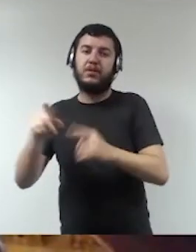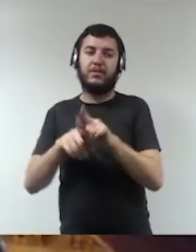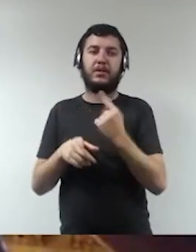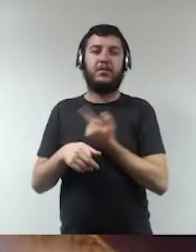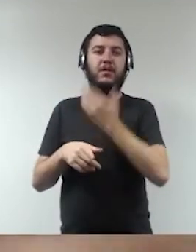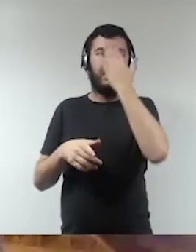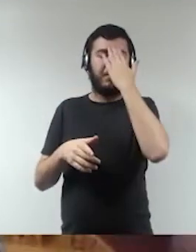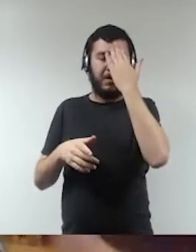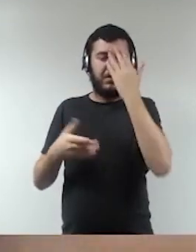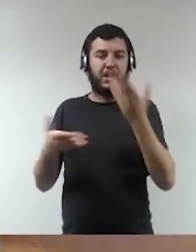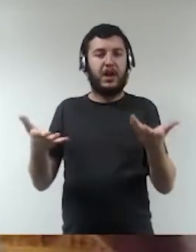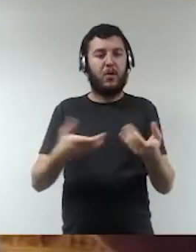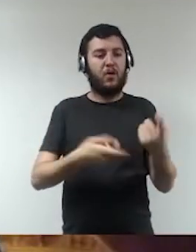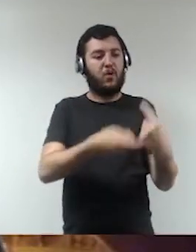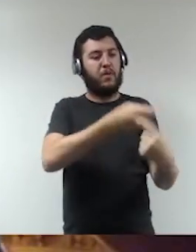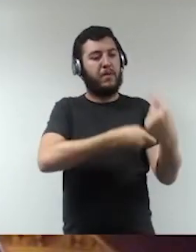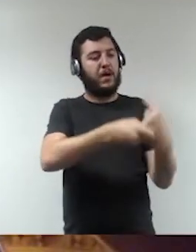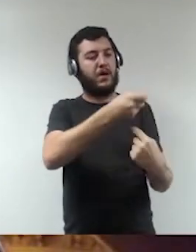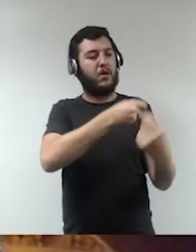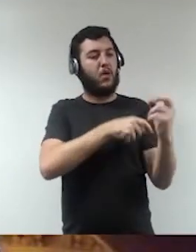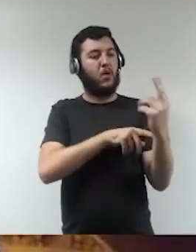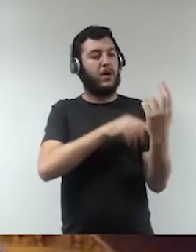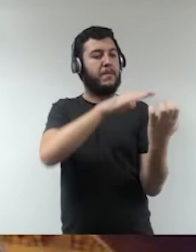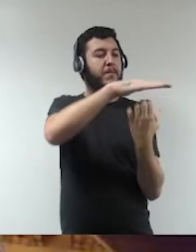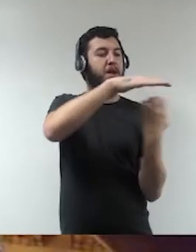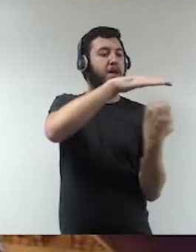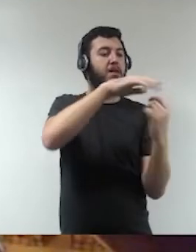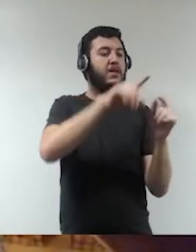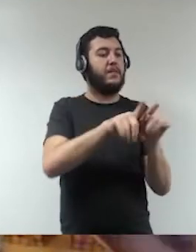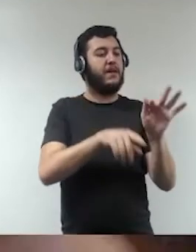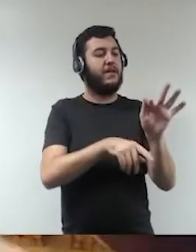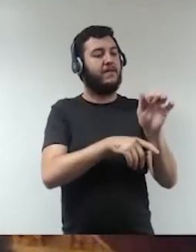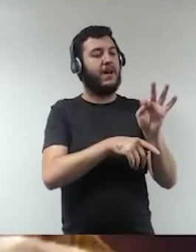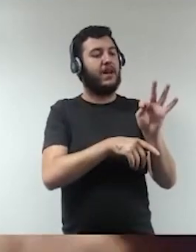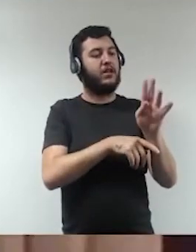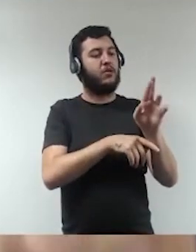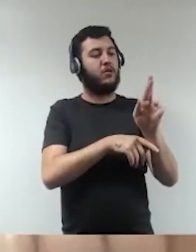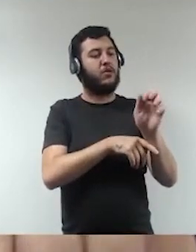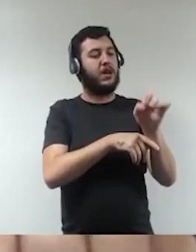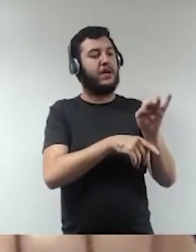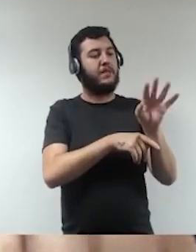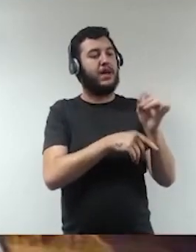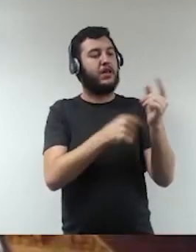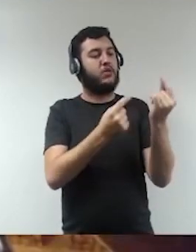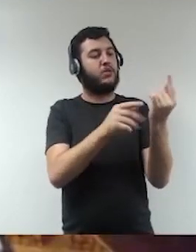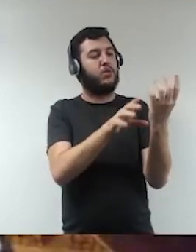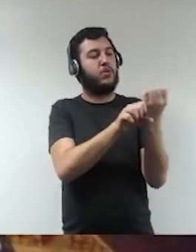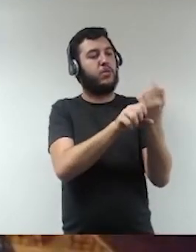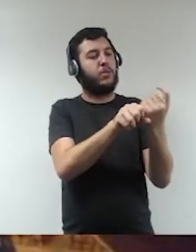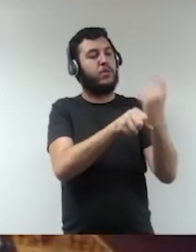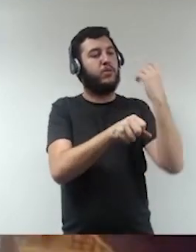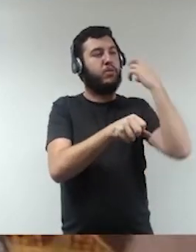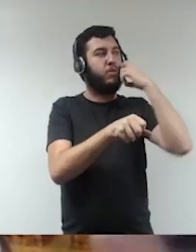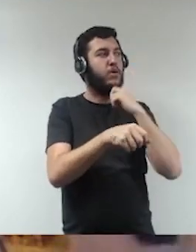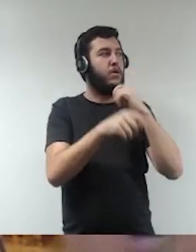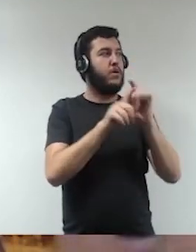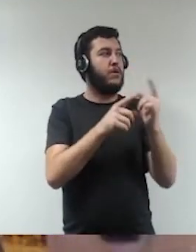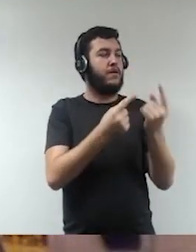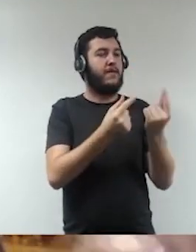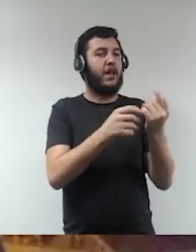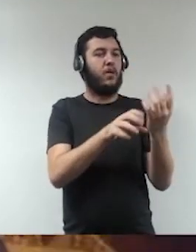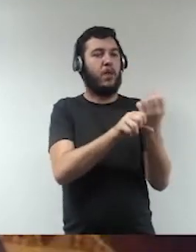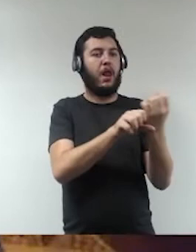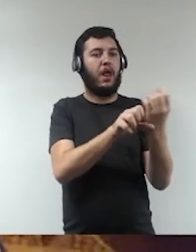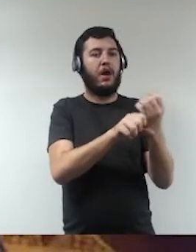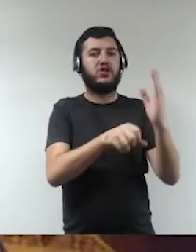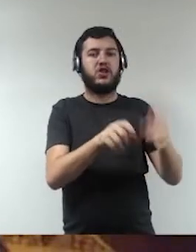com faturamento reduzido ou até sem faturamento em alguns meses, e querem, então, que o judiciário emita aí uma